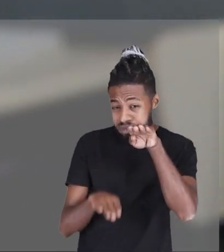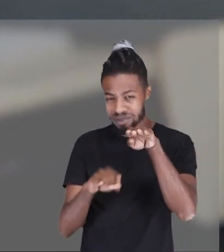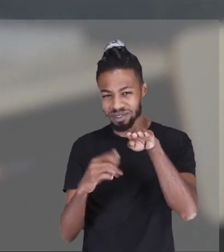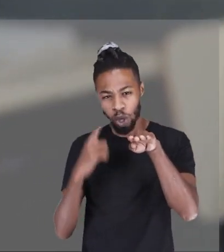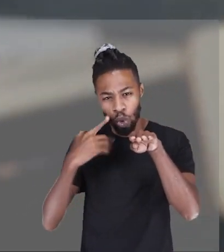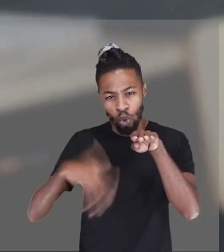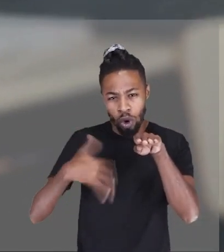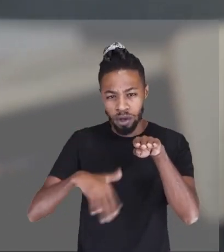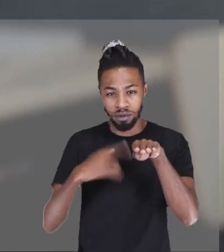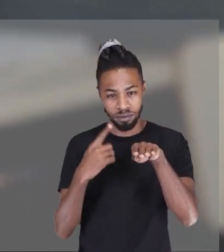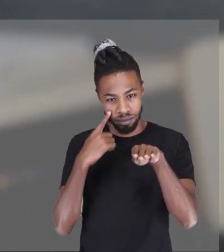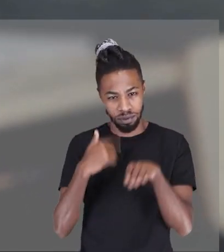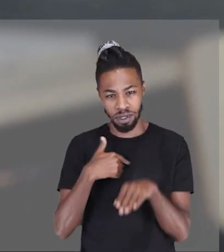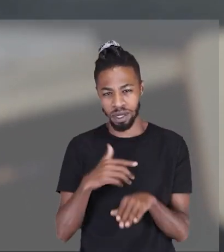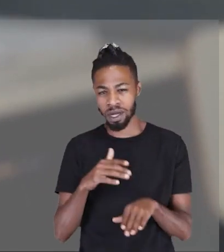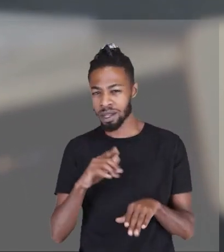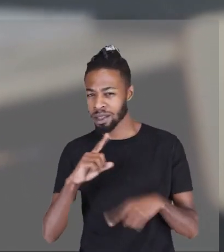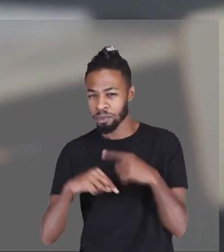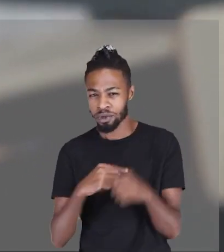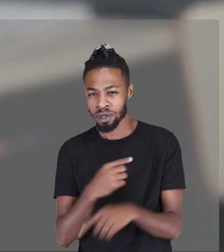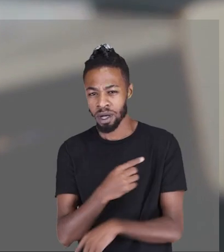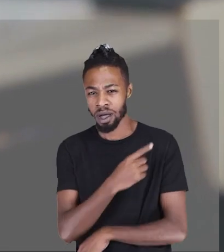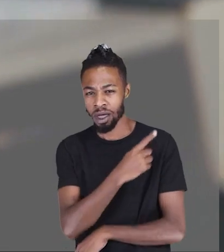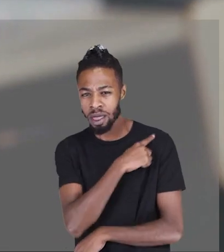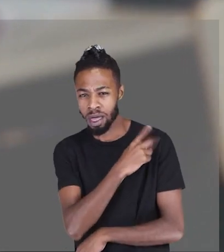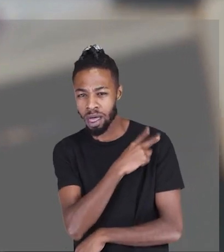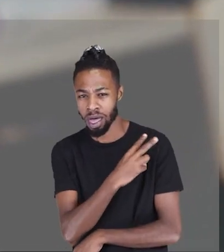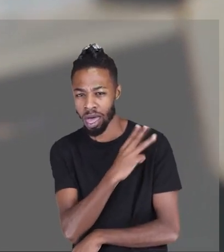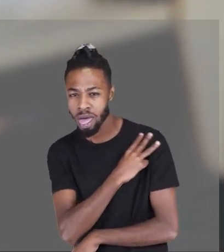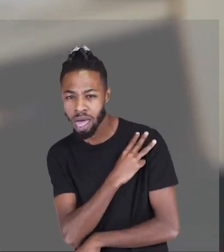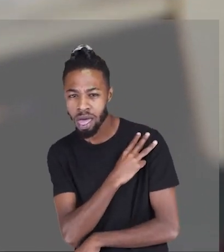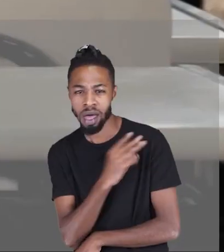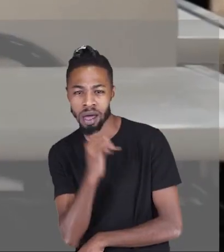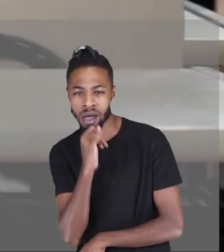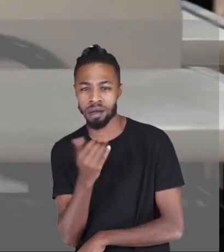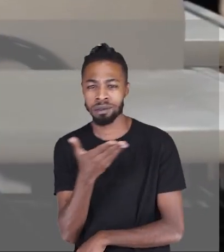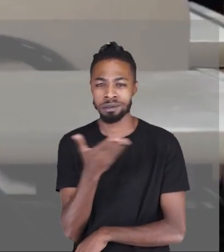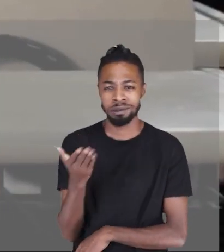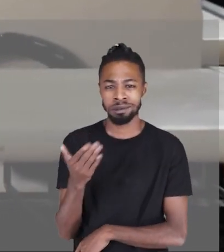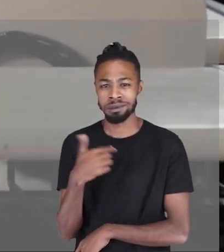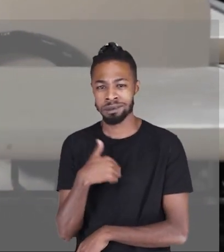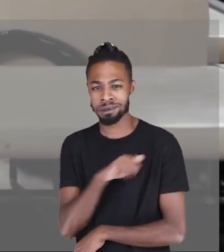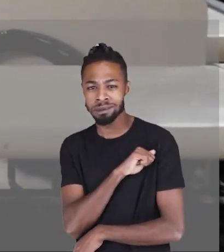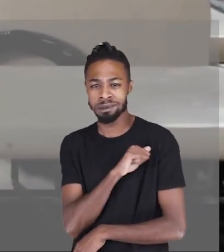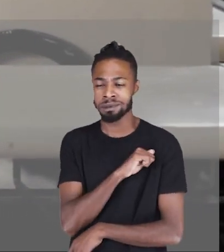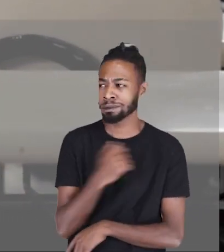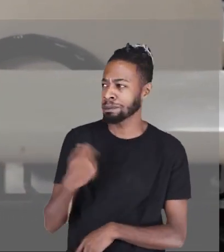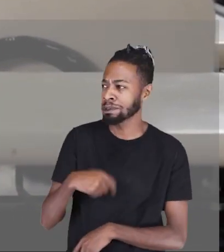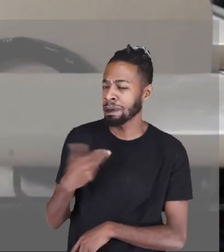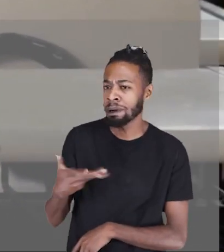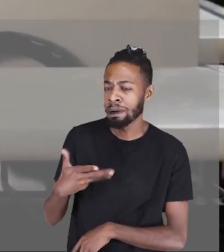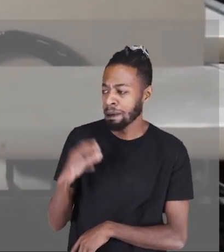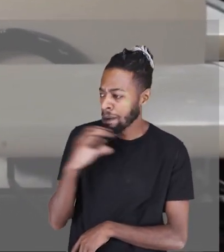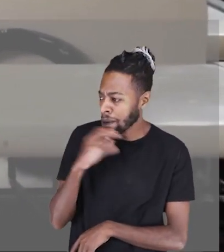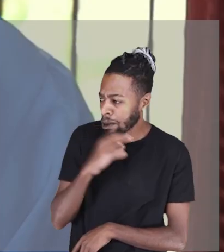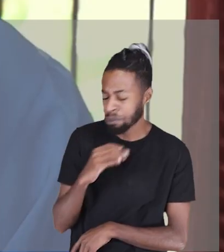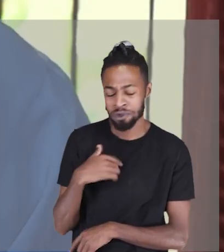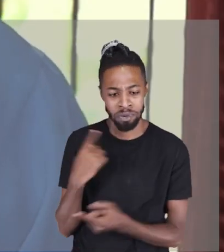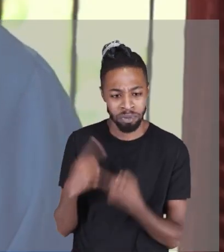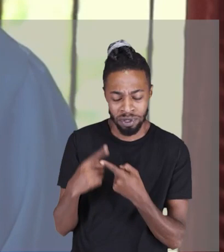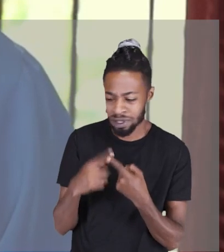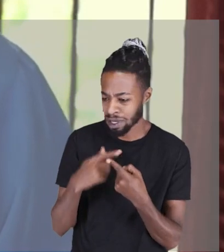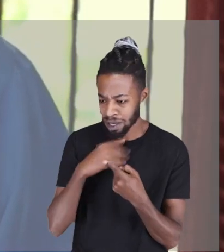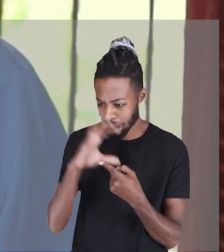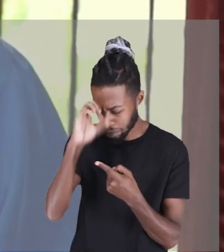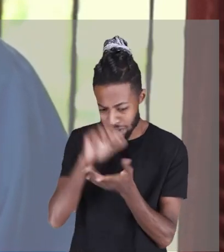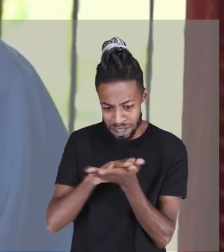chega no ensino médio, o estudante sente que ele tem que correr atrás do prejuízo. Isso quando ele não desiste de estudar. O